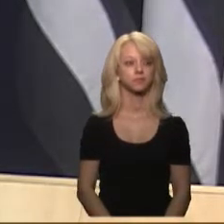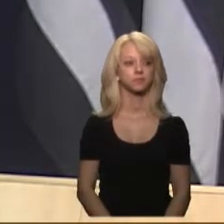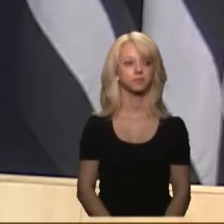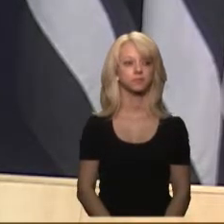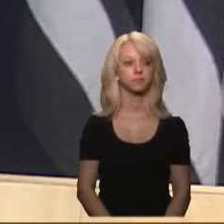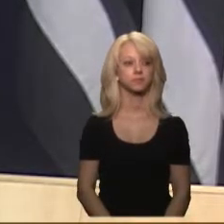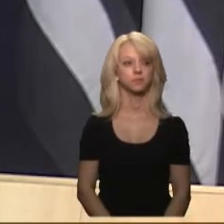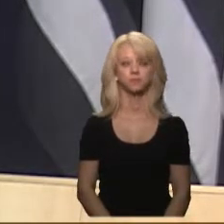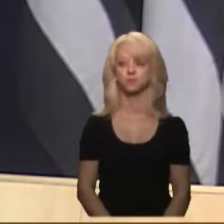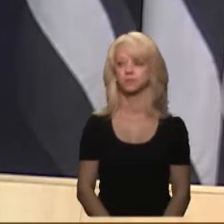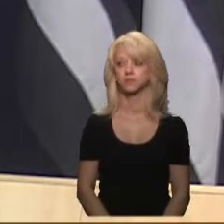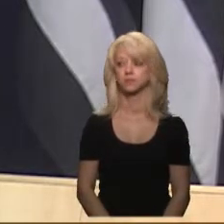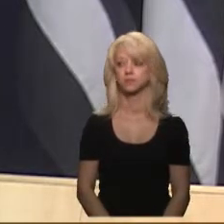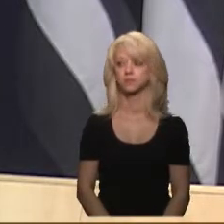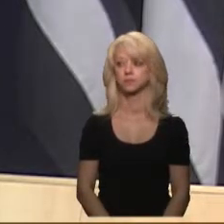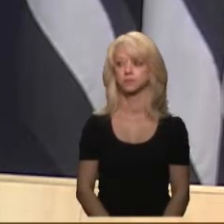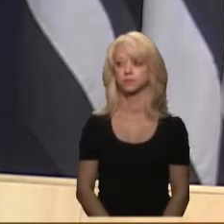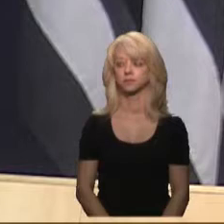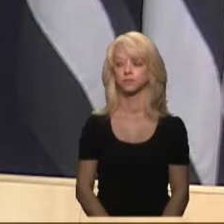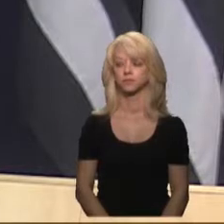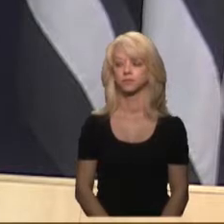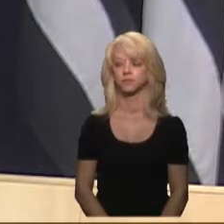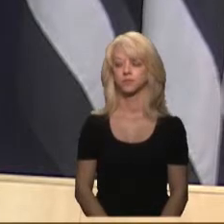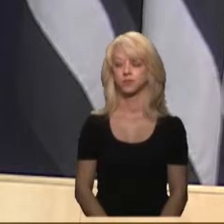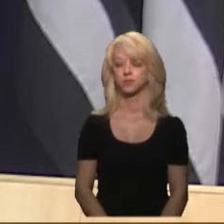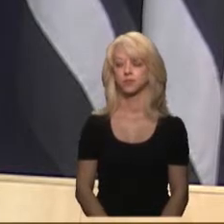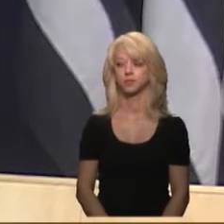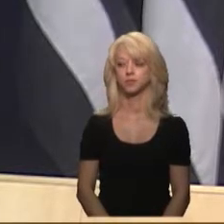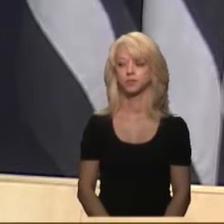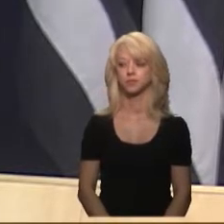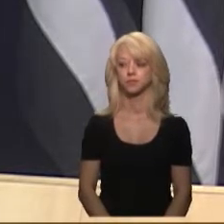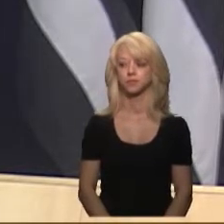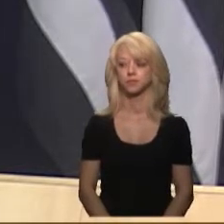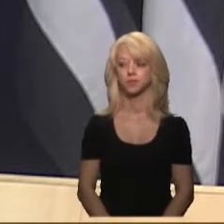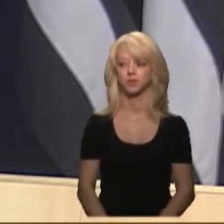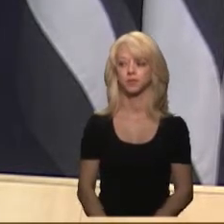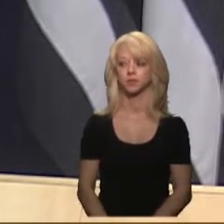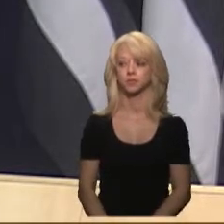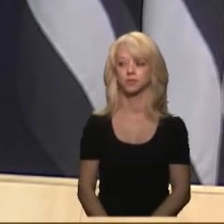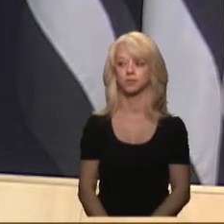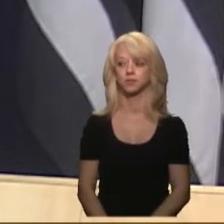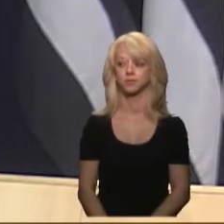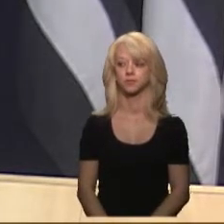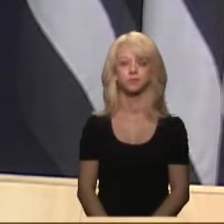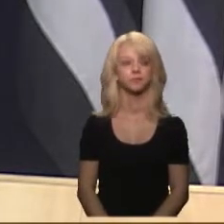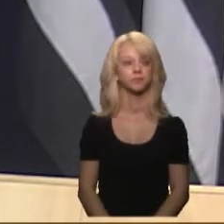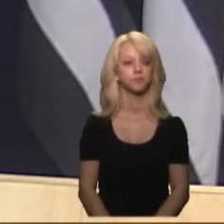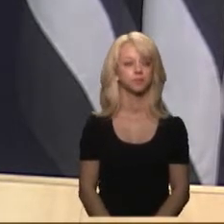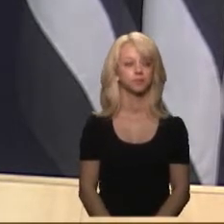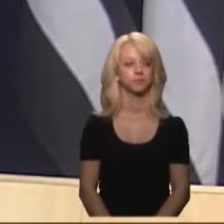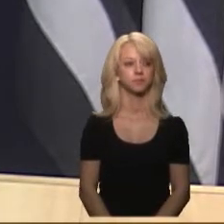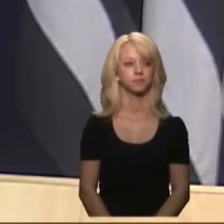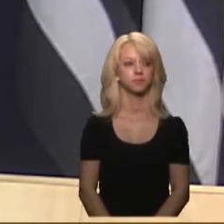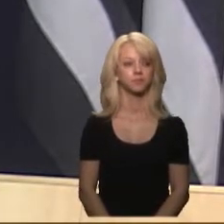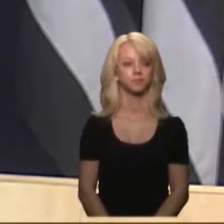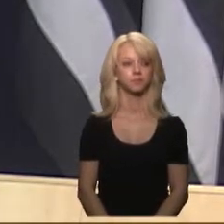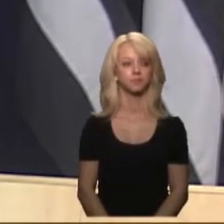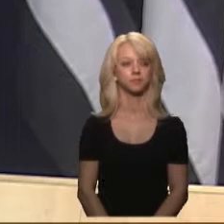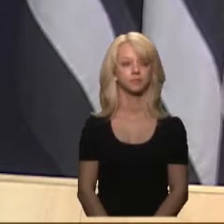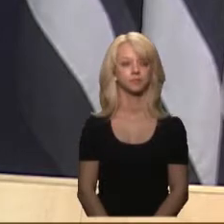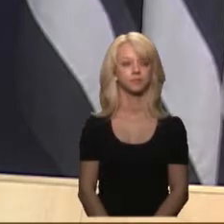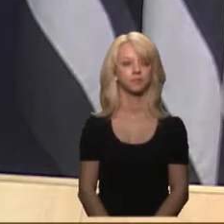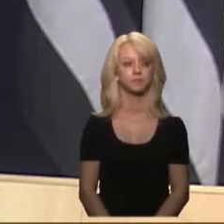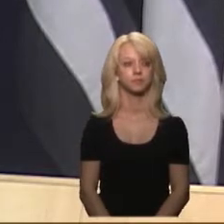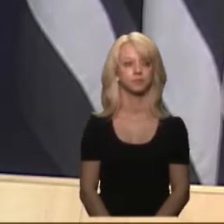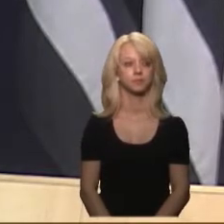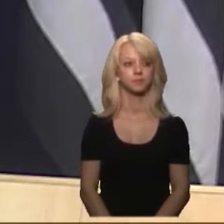do governo de Sergipe e também de Pernambuco, solicitando que essa lei fosse inconstitucional